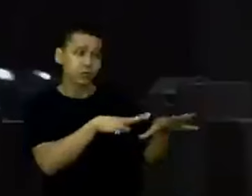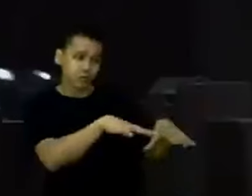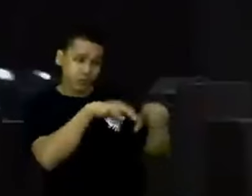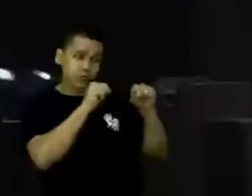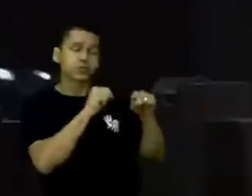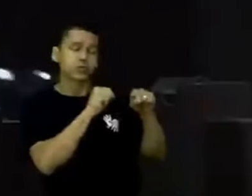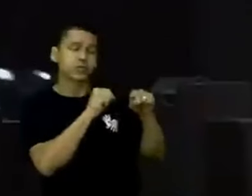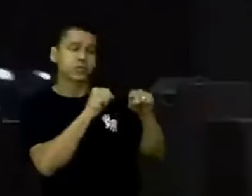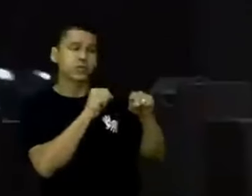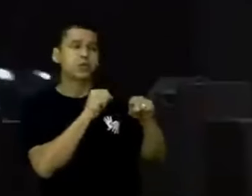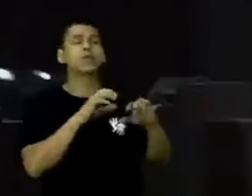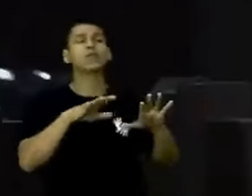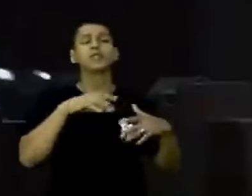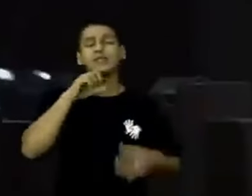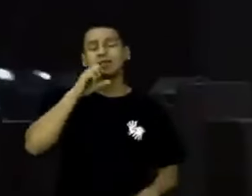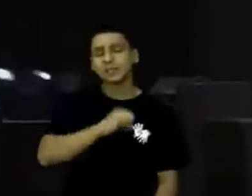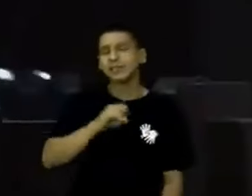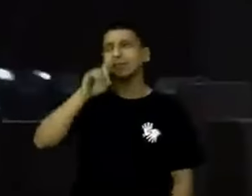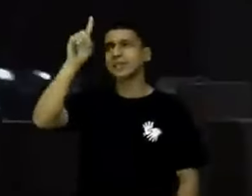abençoou.